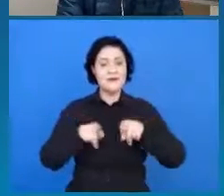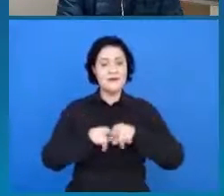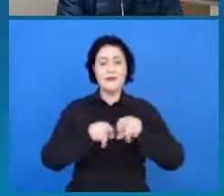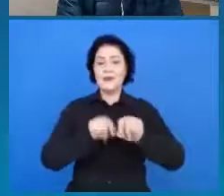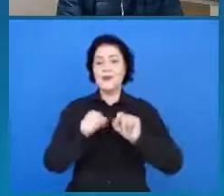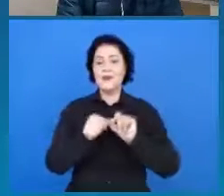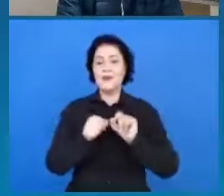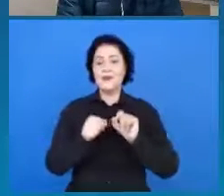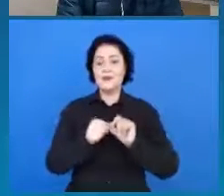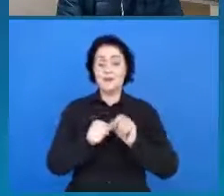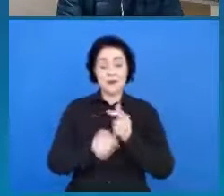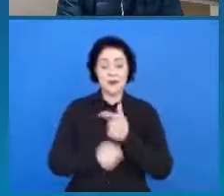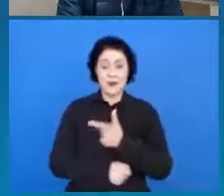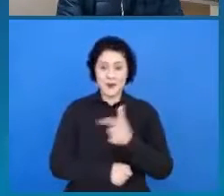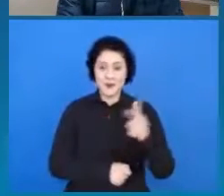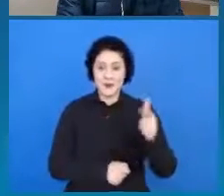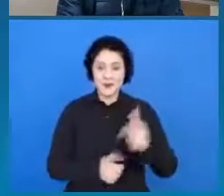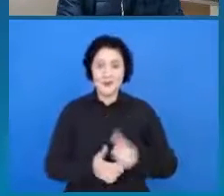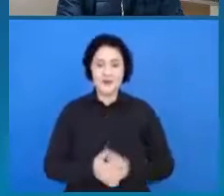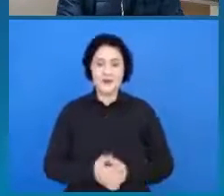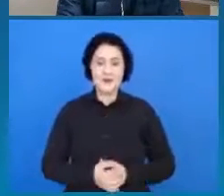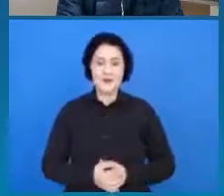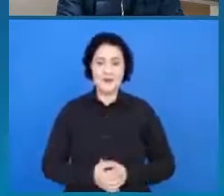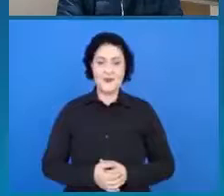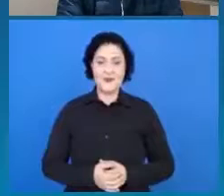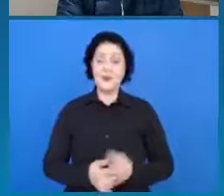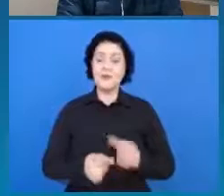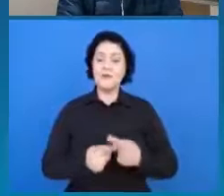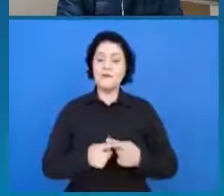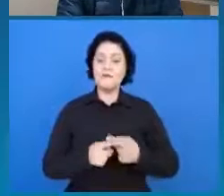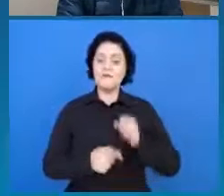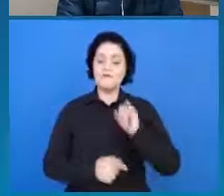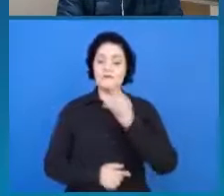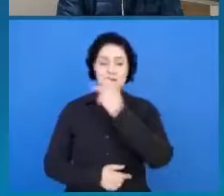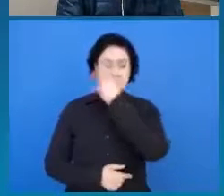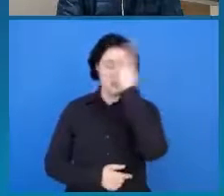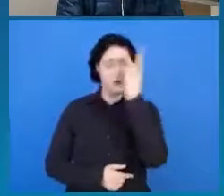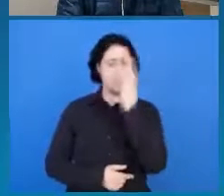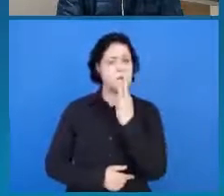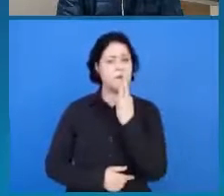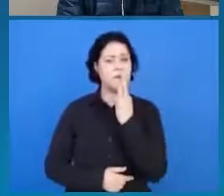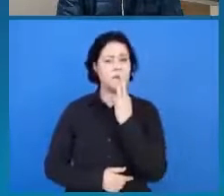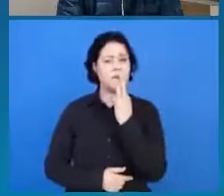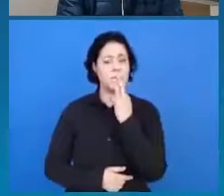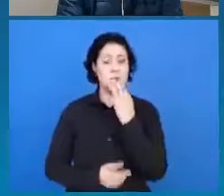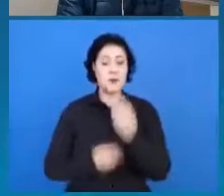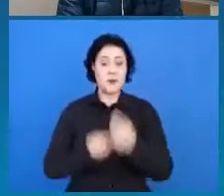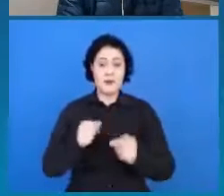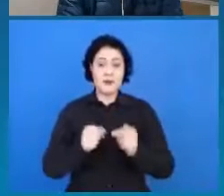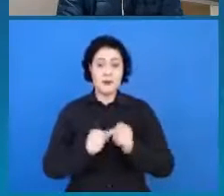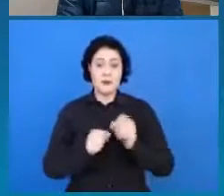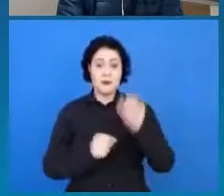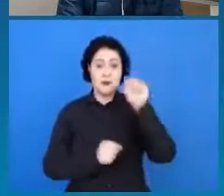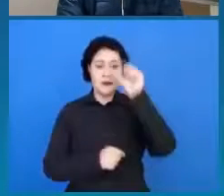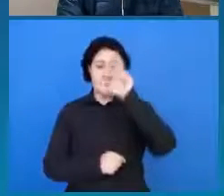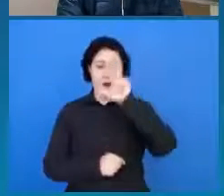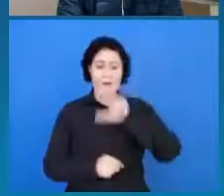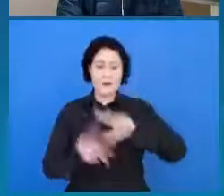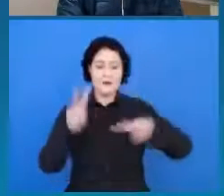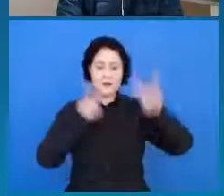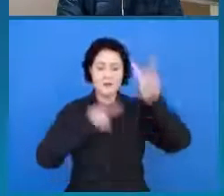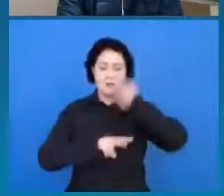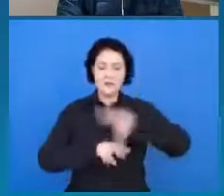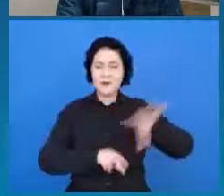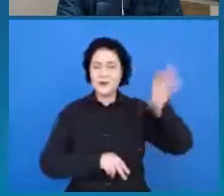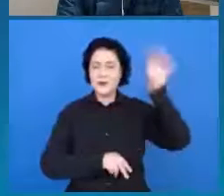isso ter continuidade e para aqueles que não conhecem a produção de audiovisuais Esse é